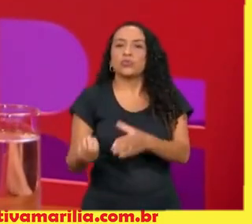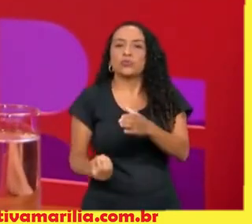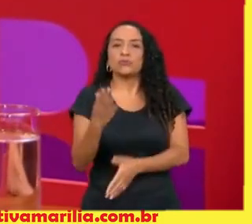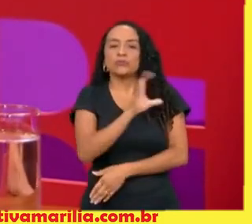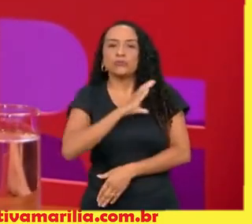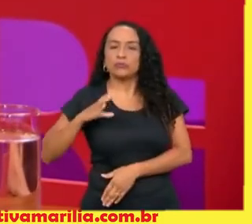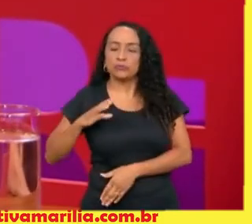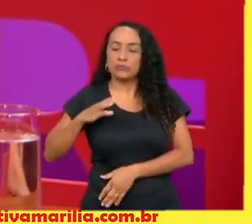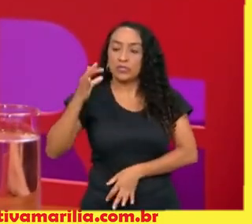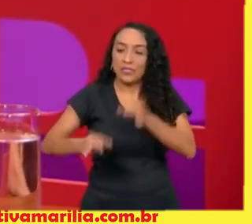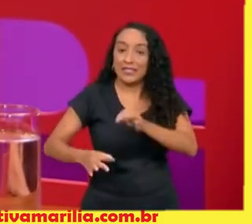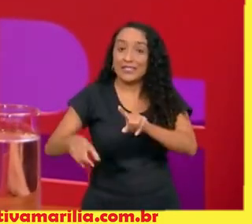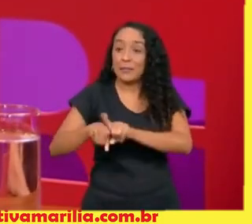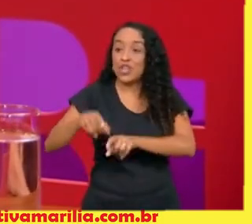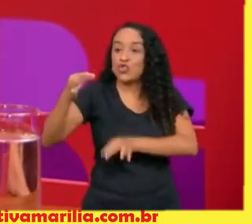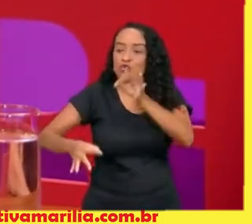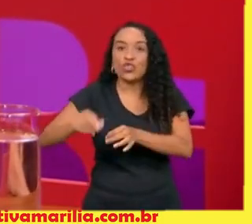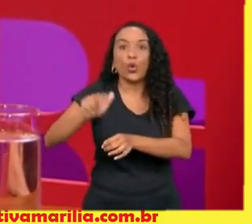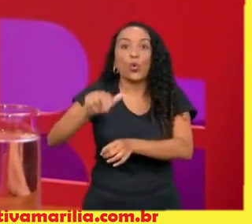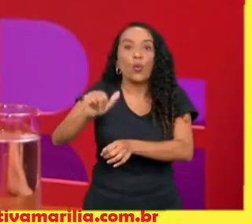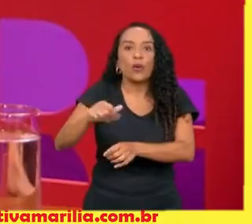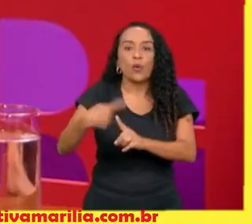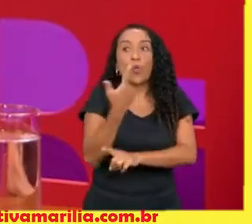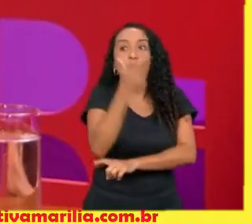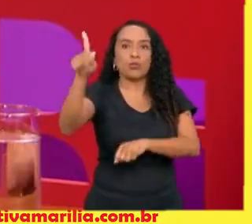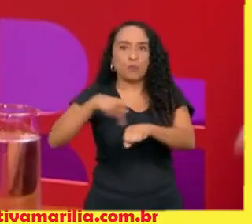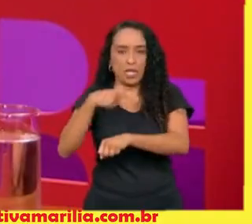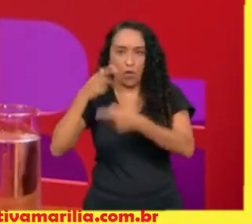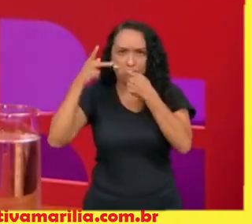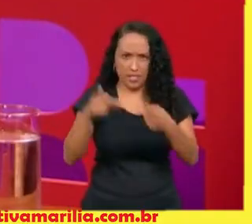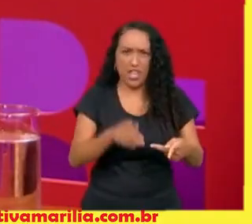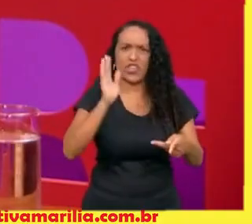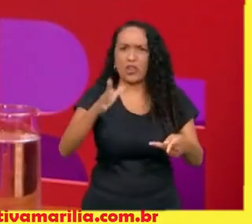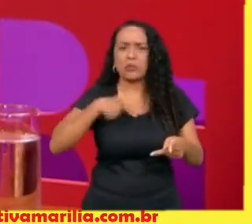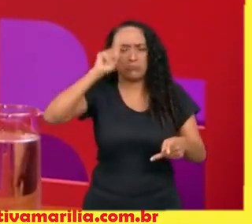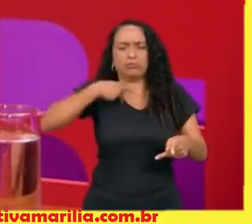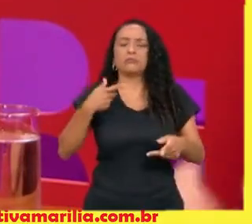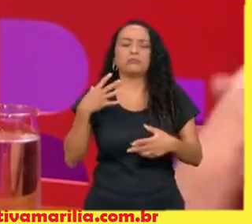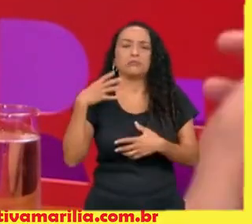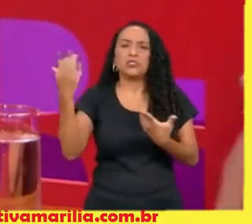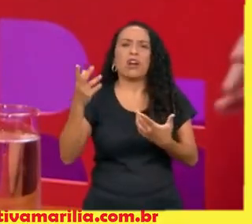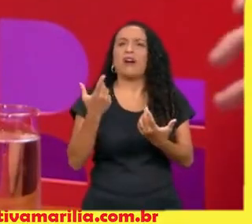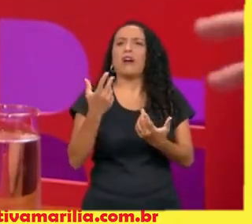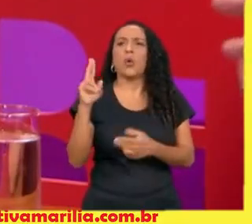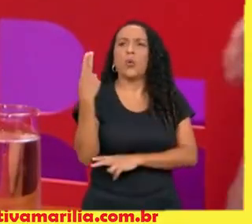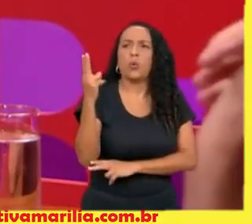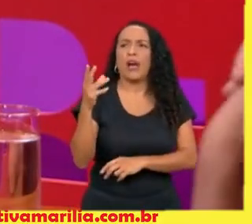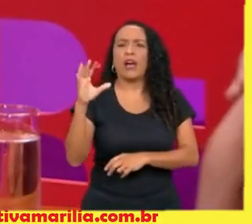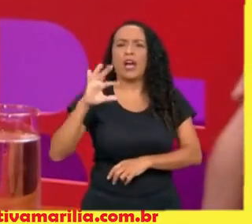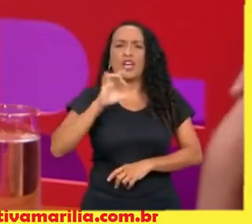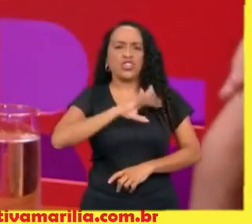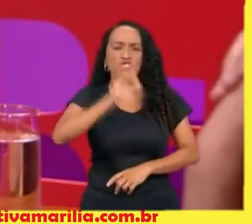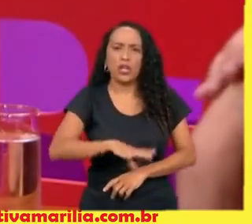e da Justiça. Porque nos outros países que eu mesma visitei, depois por conta própria, fui Argentina, Uruguai, Chile, eles